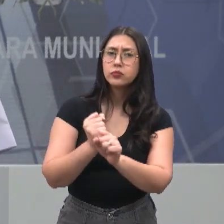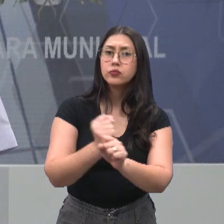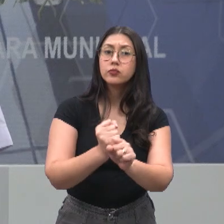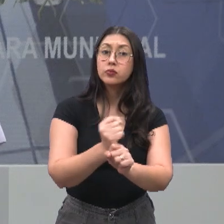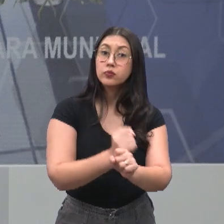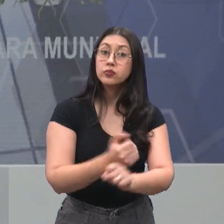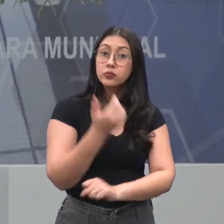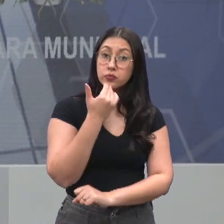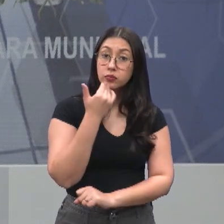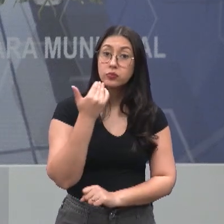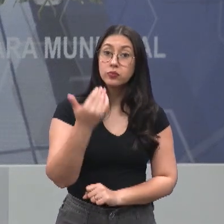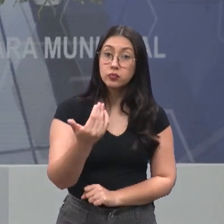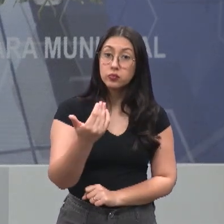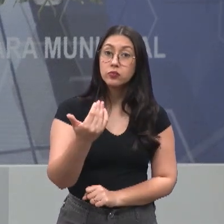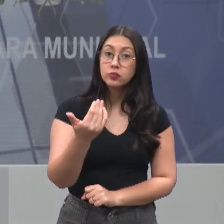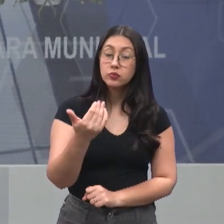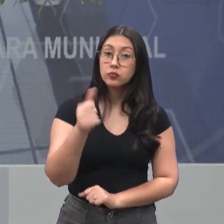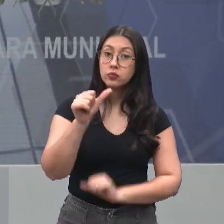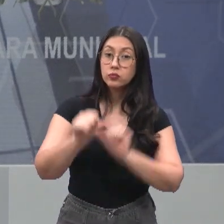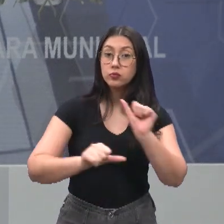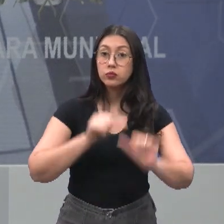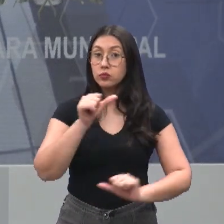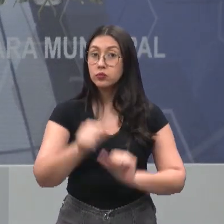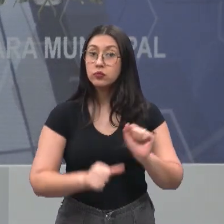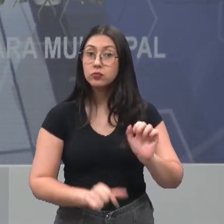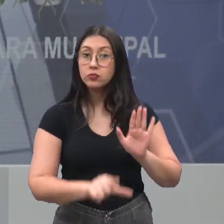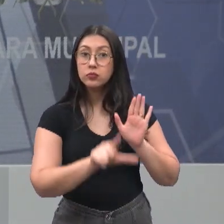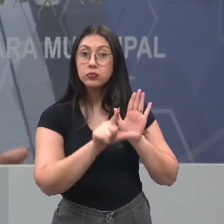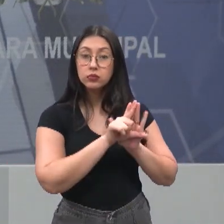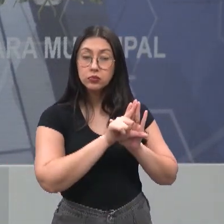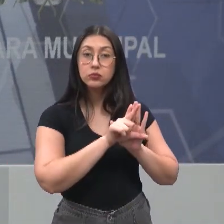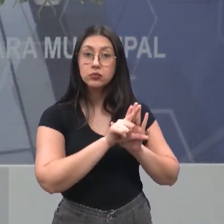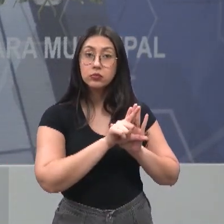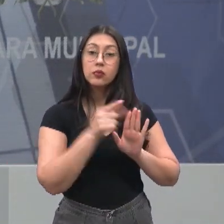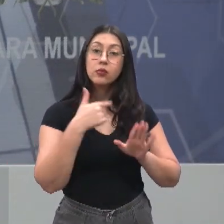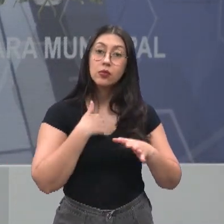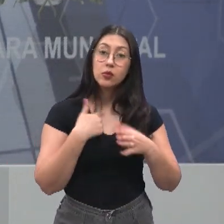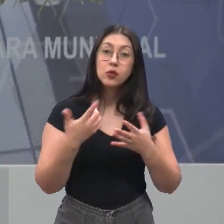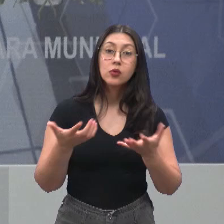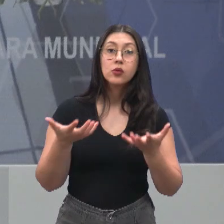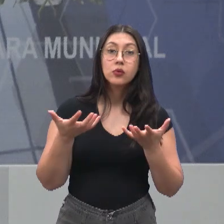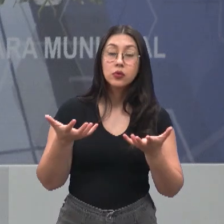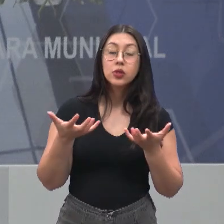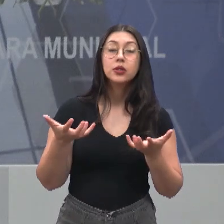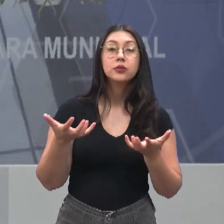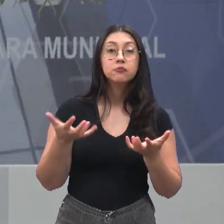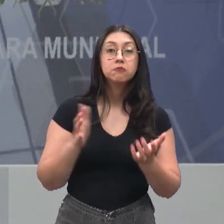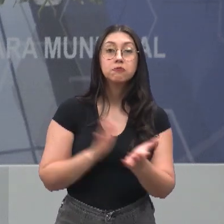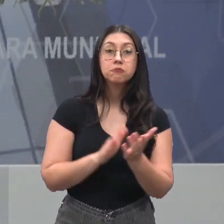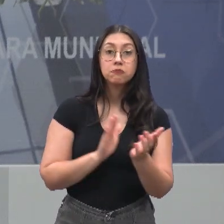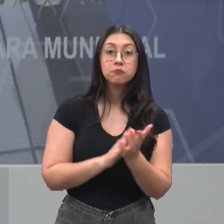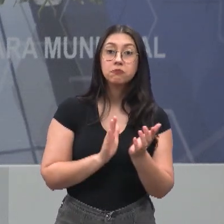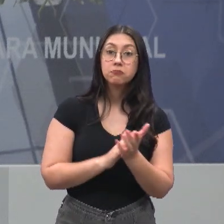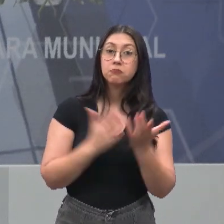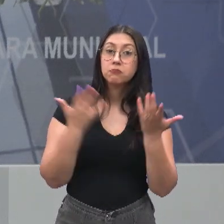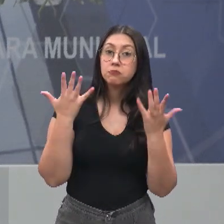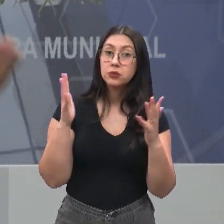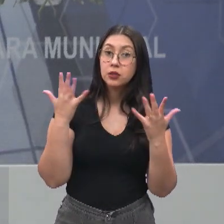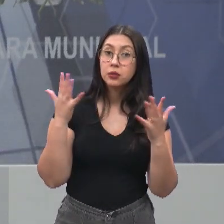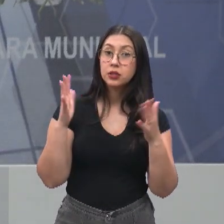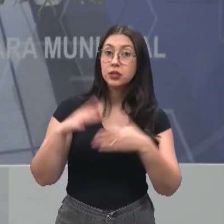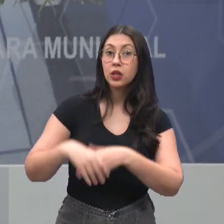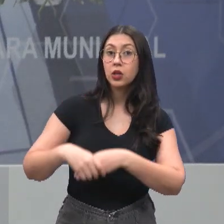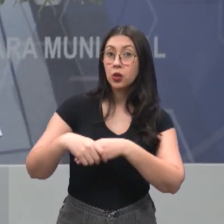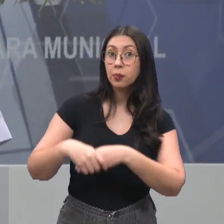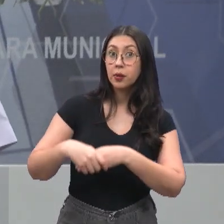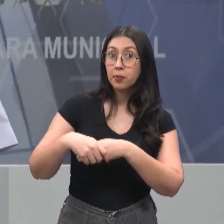por essa alteração, por essa mudança, e eu quero aqui parabenizar e cumprimentar o governo por